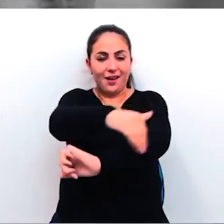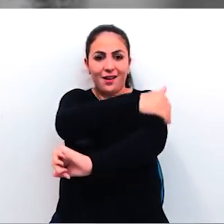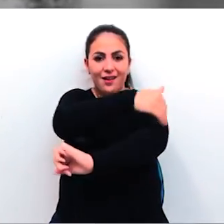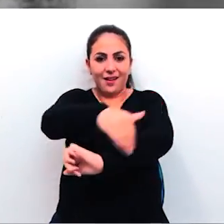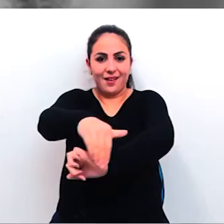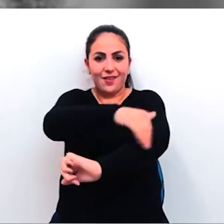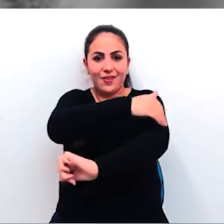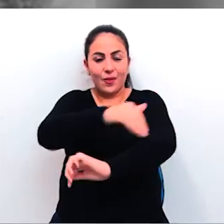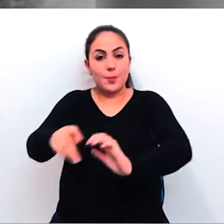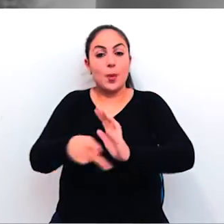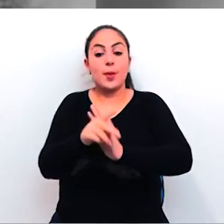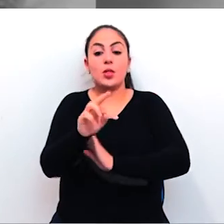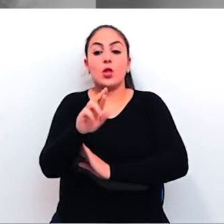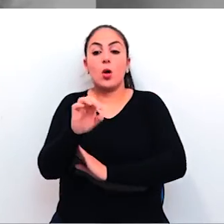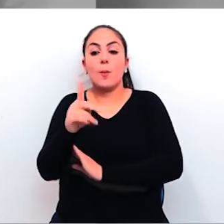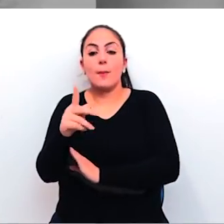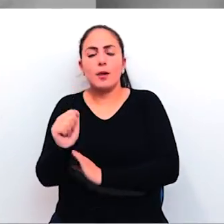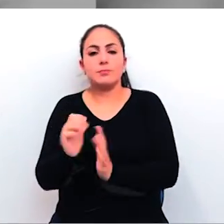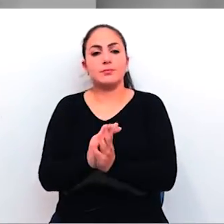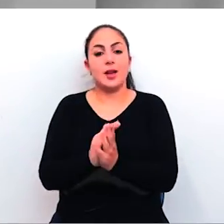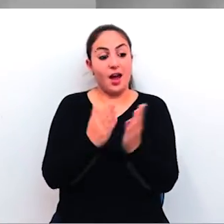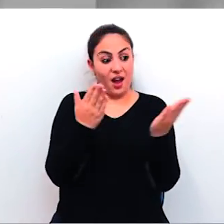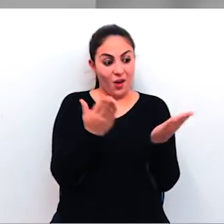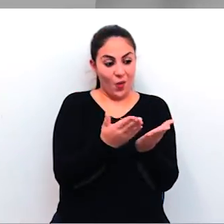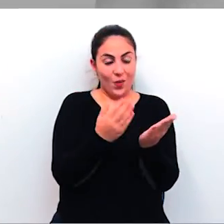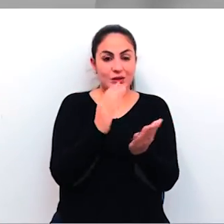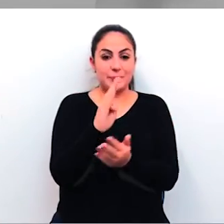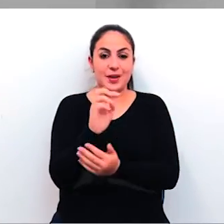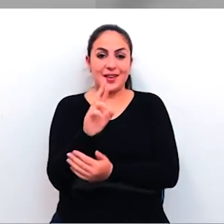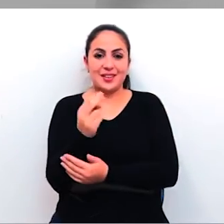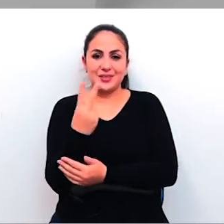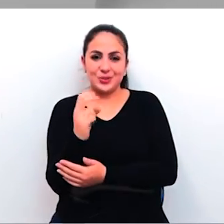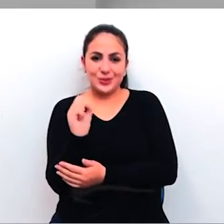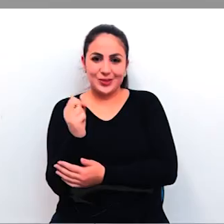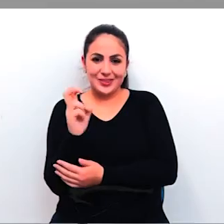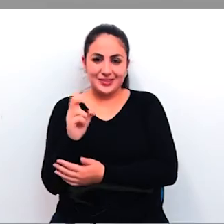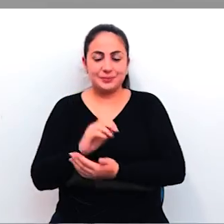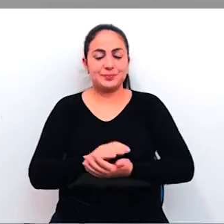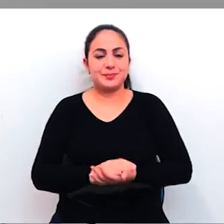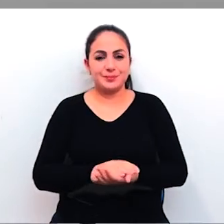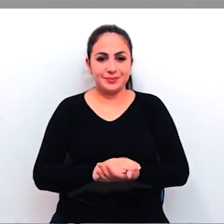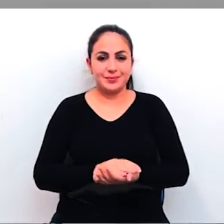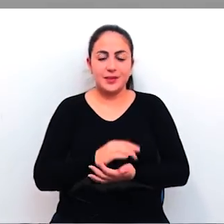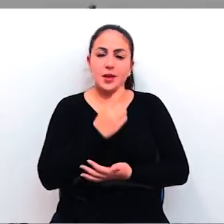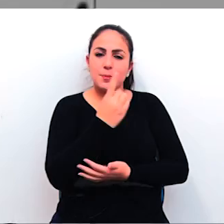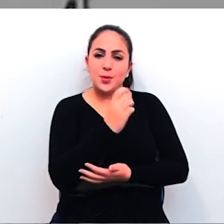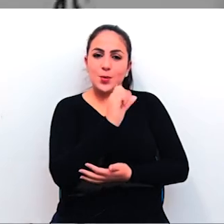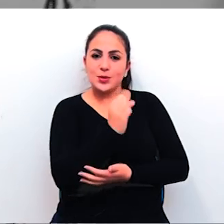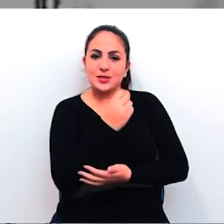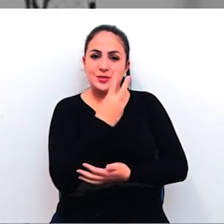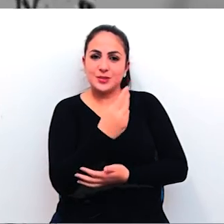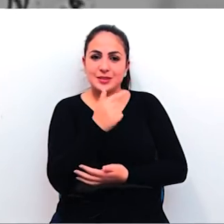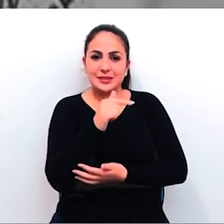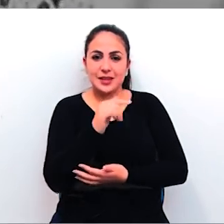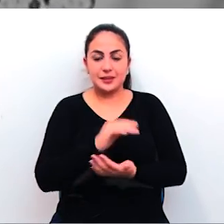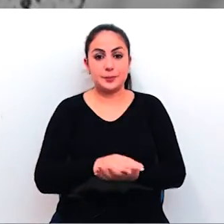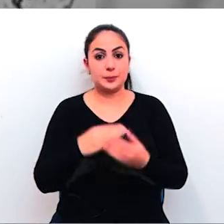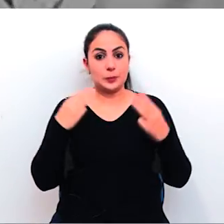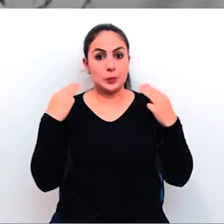em estrada das tropas e depois na br 285 em 1827